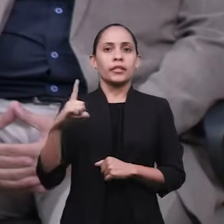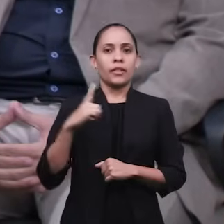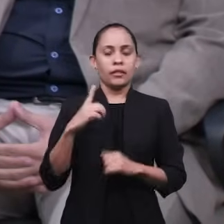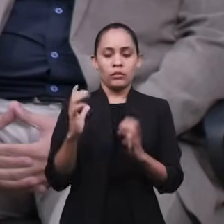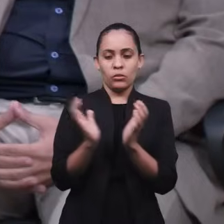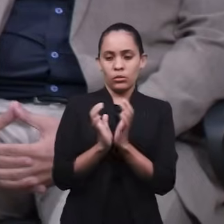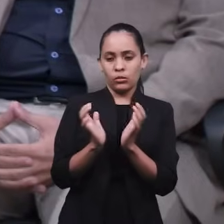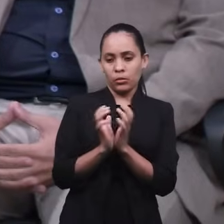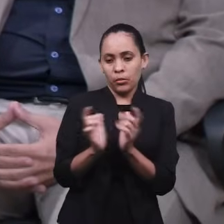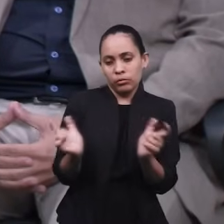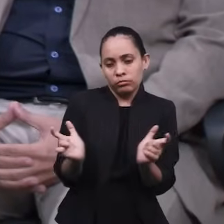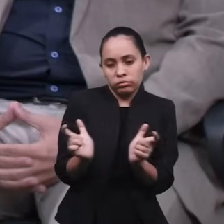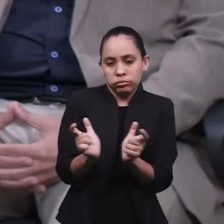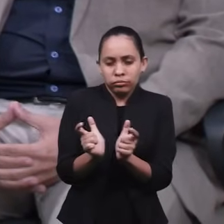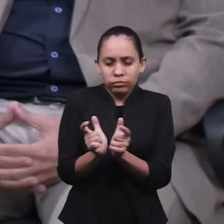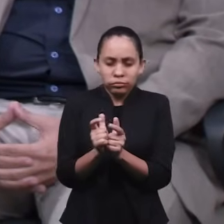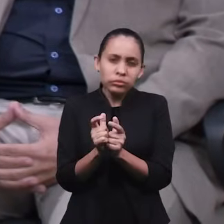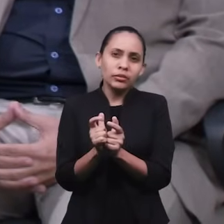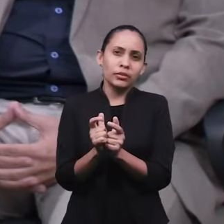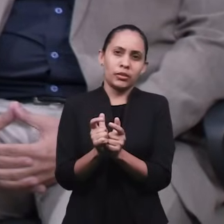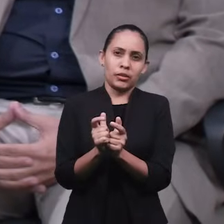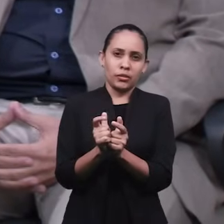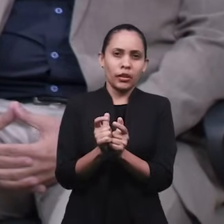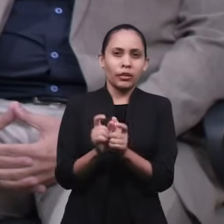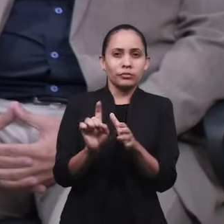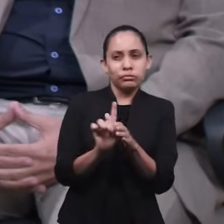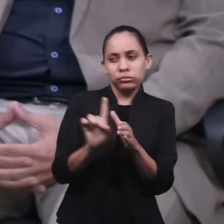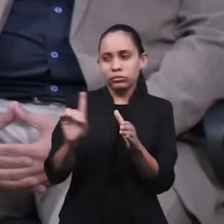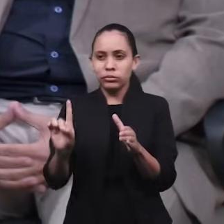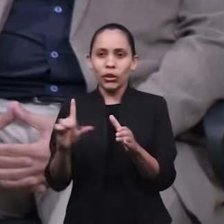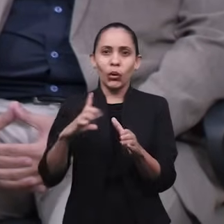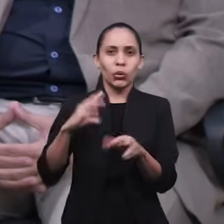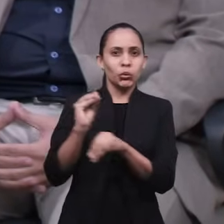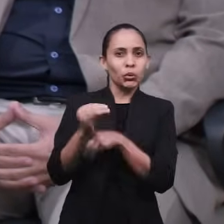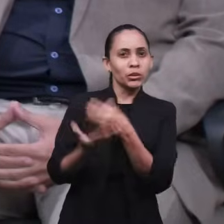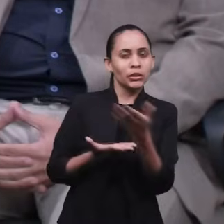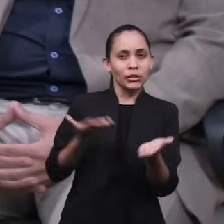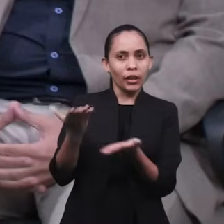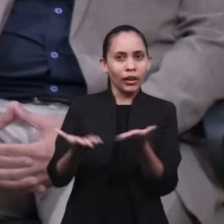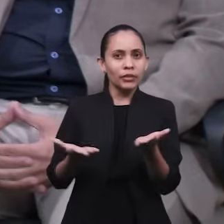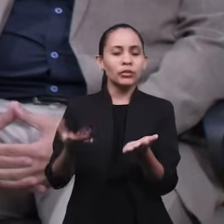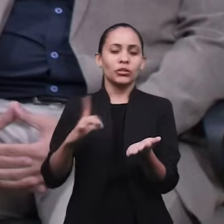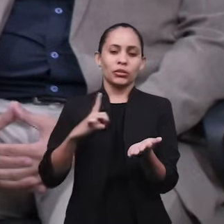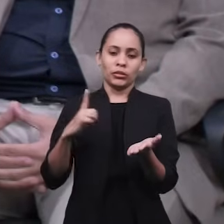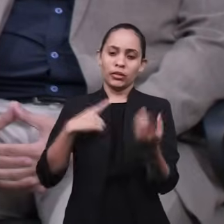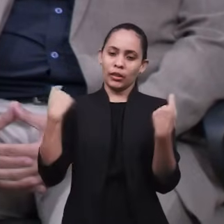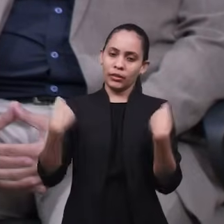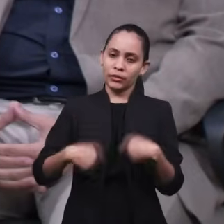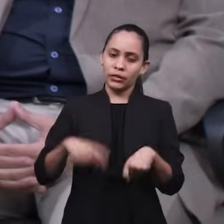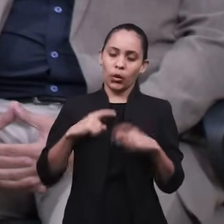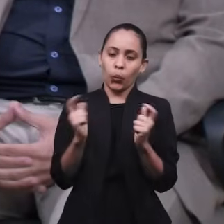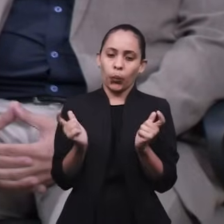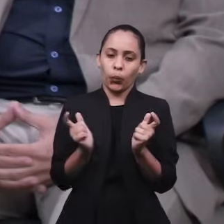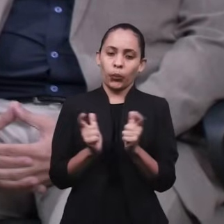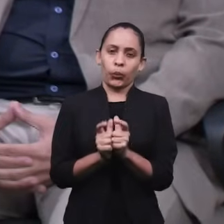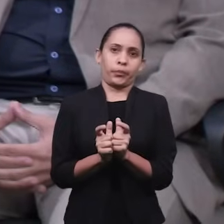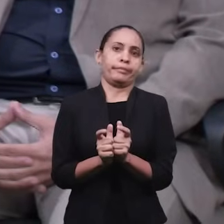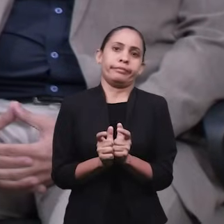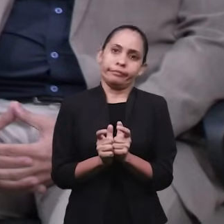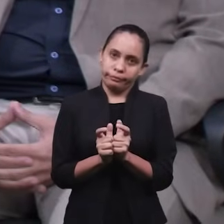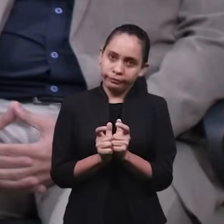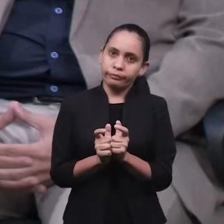poucos irmãos, porque por causa do isolamento, todos os cuidados que tínhamos. Então, tinha que ser um grupo muito